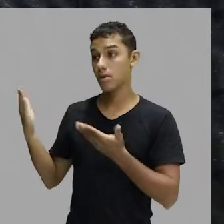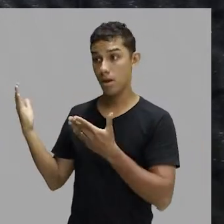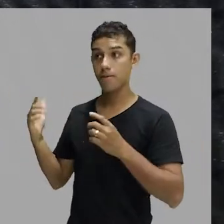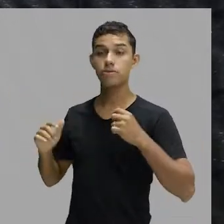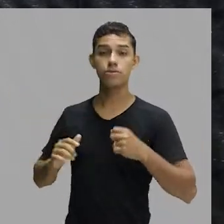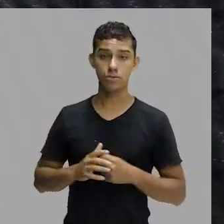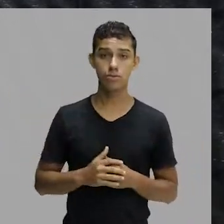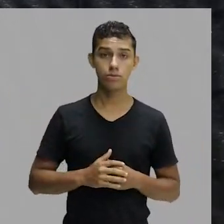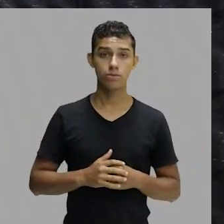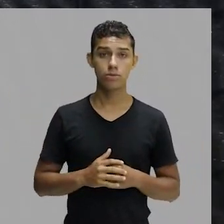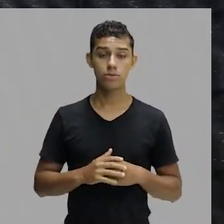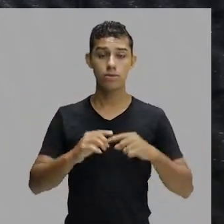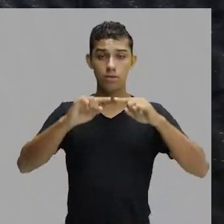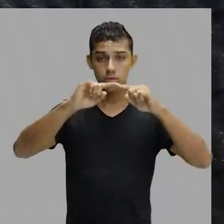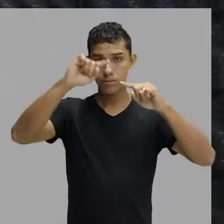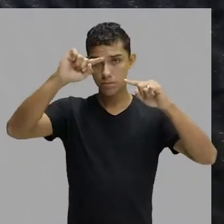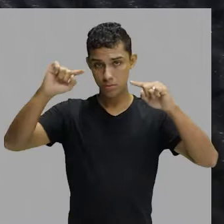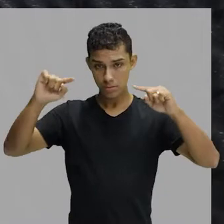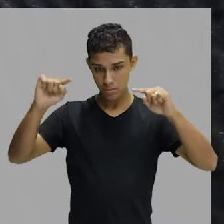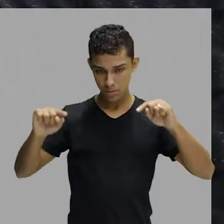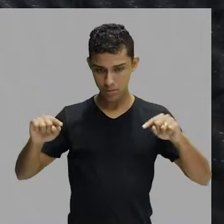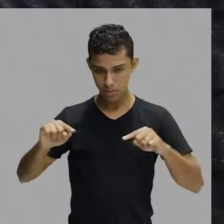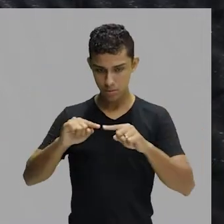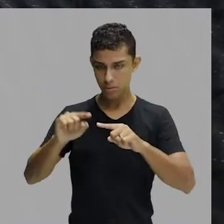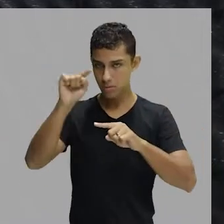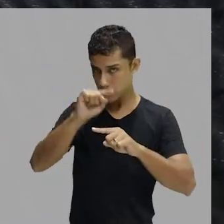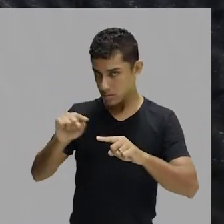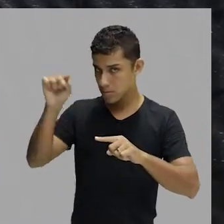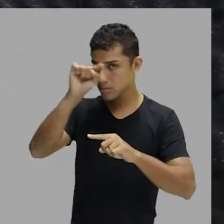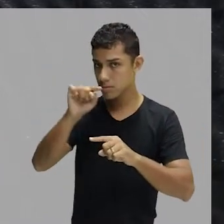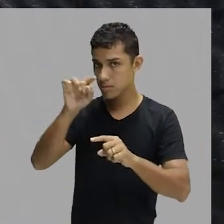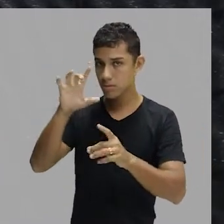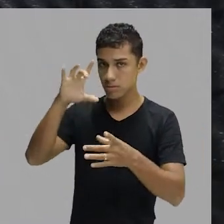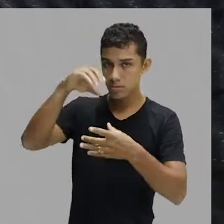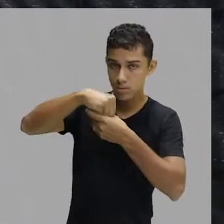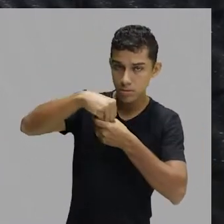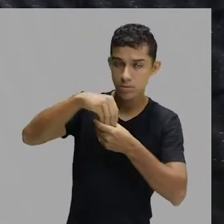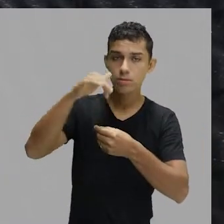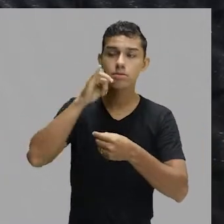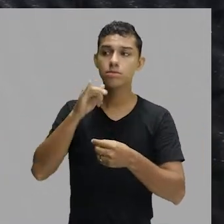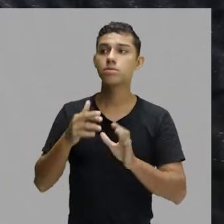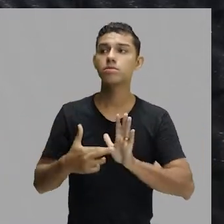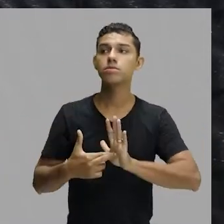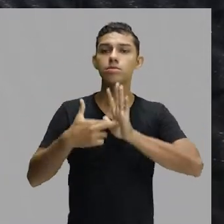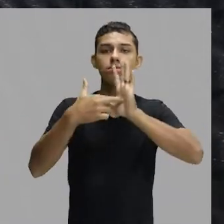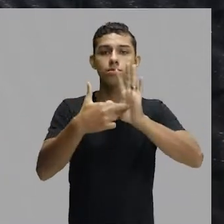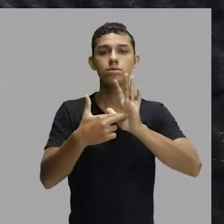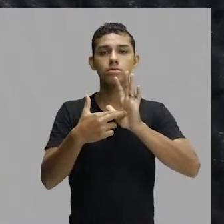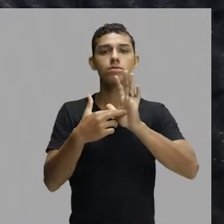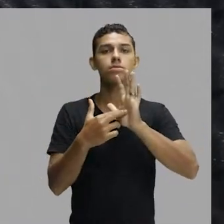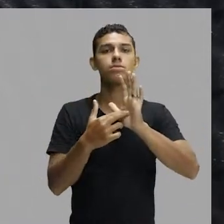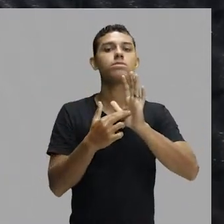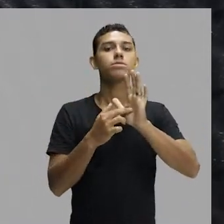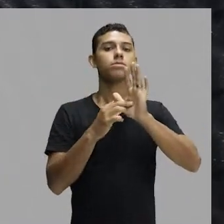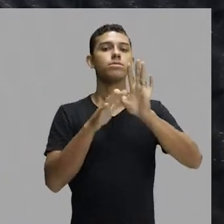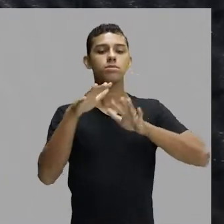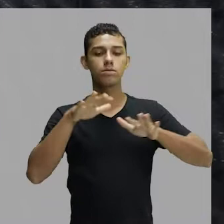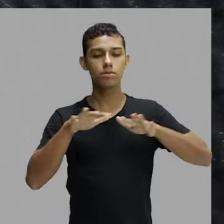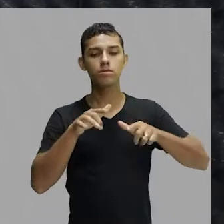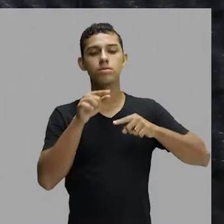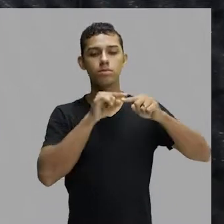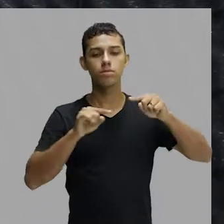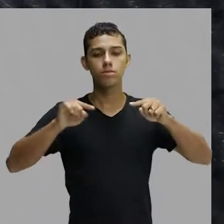Esse círculo, essa circunferência, representa o quê? Representa justamente o movimento dos elétrons,